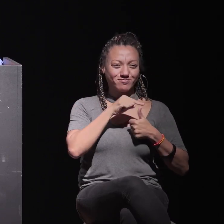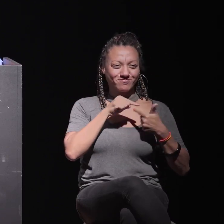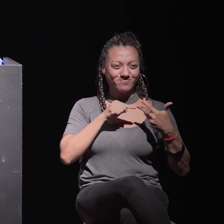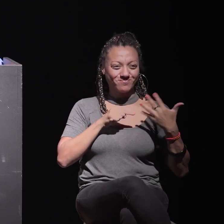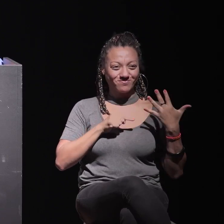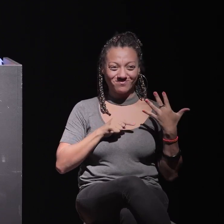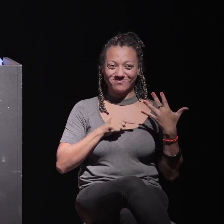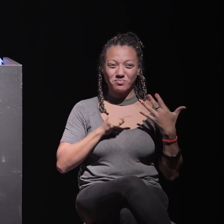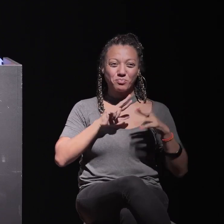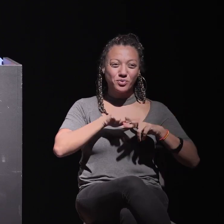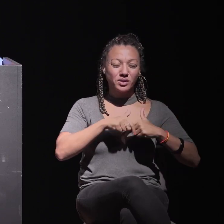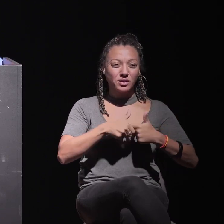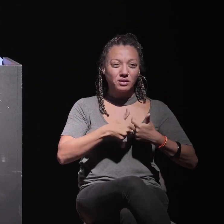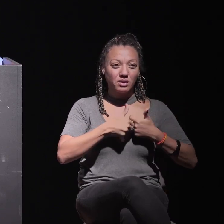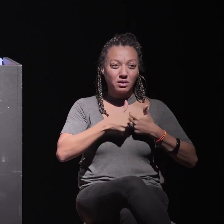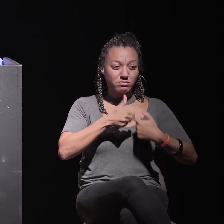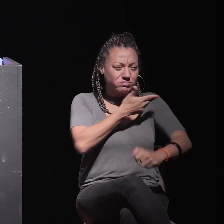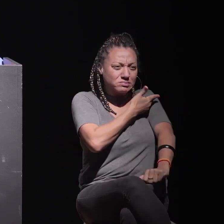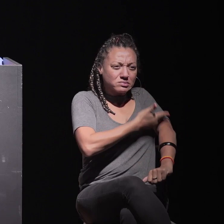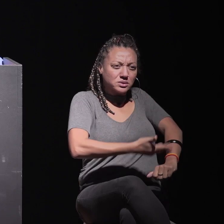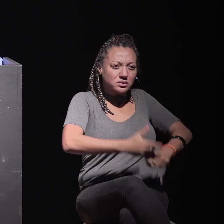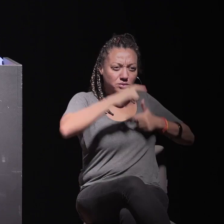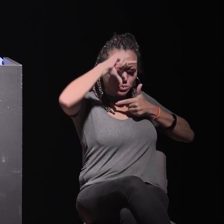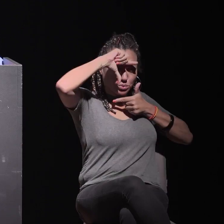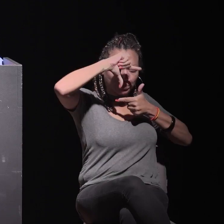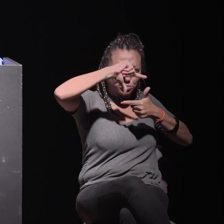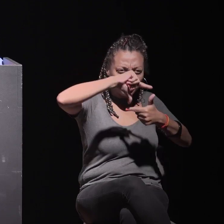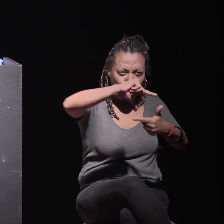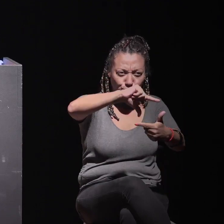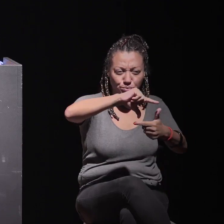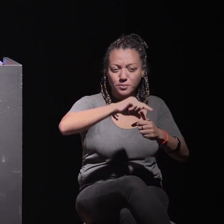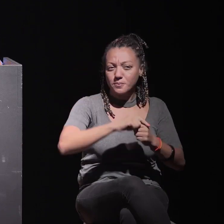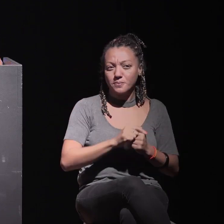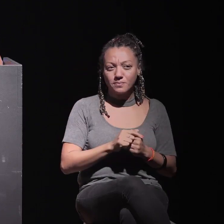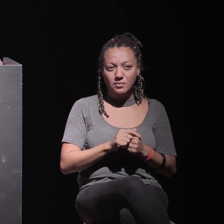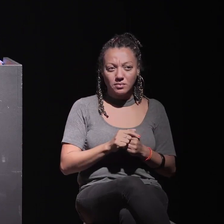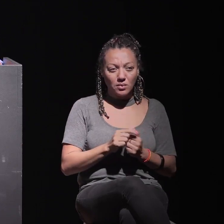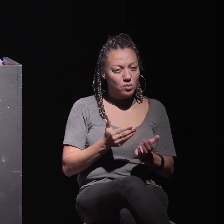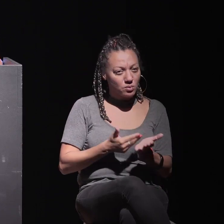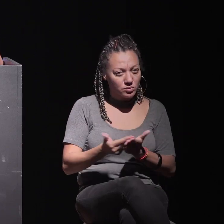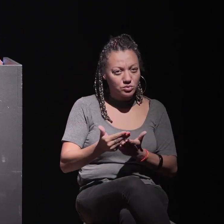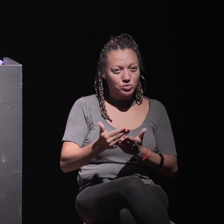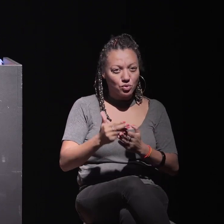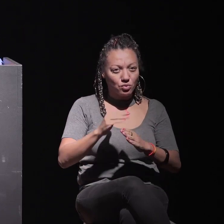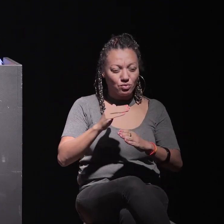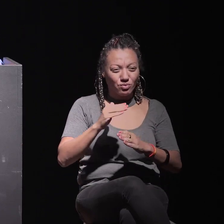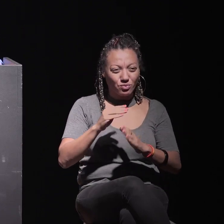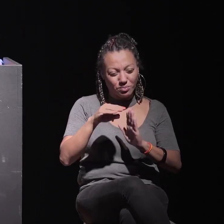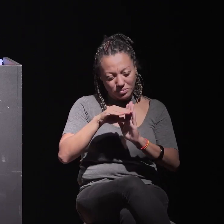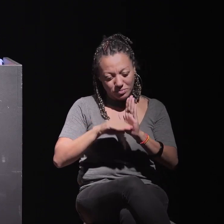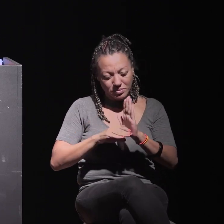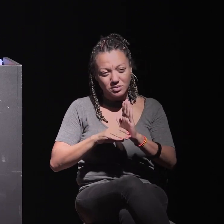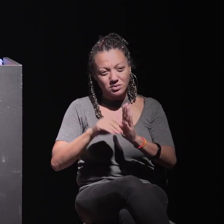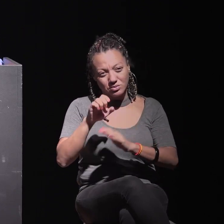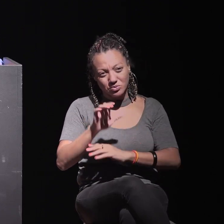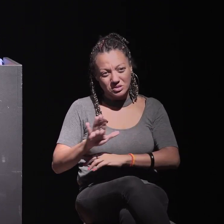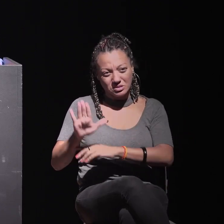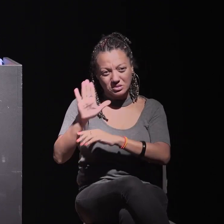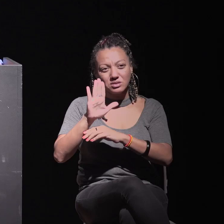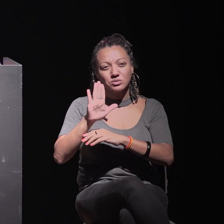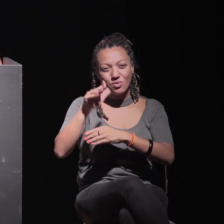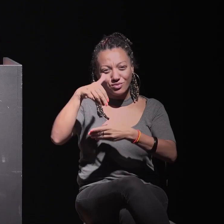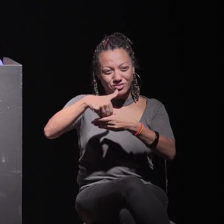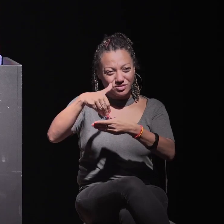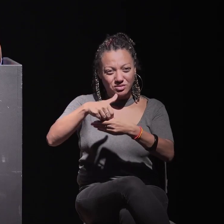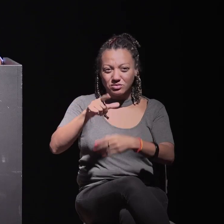onda conservadora. E não começou com a votação dos planos municipais e estaduais de educação, como a gente parece acreditar,